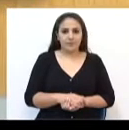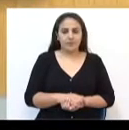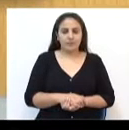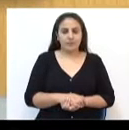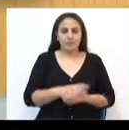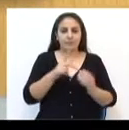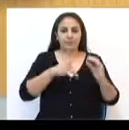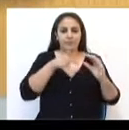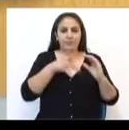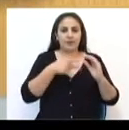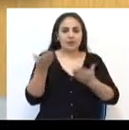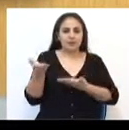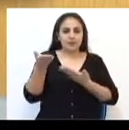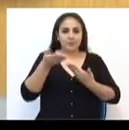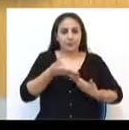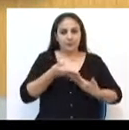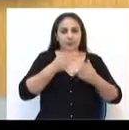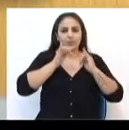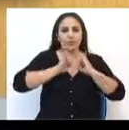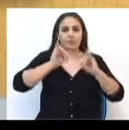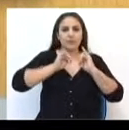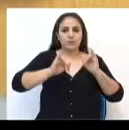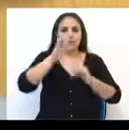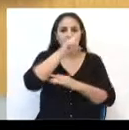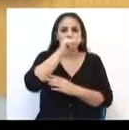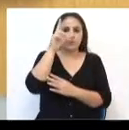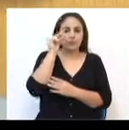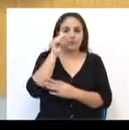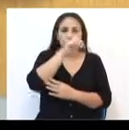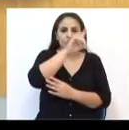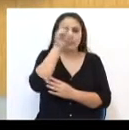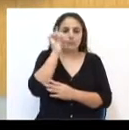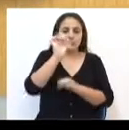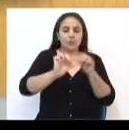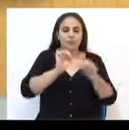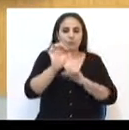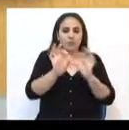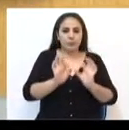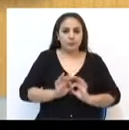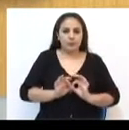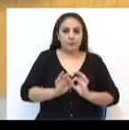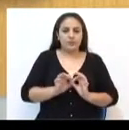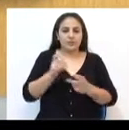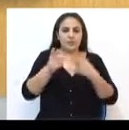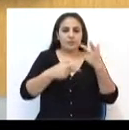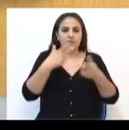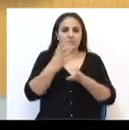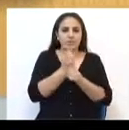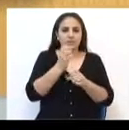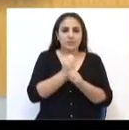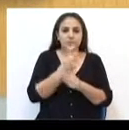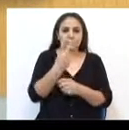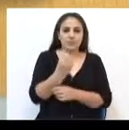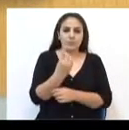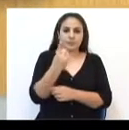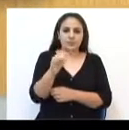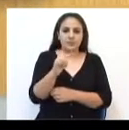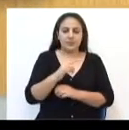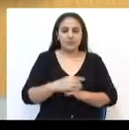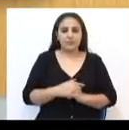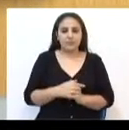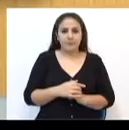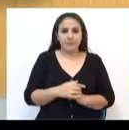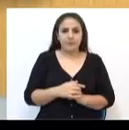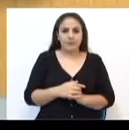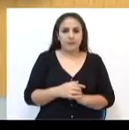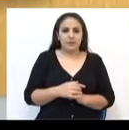O Legislativo recebeu um comunicado do prefeito Luciano Azevedo alterando o projeto que trata do orçamento de